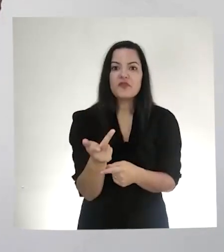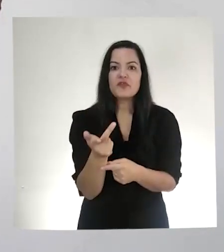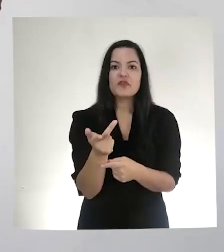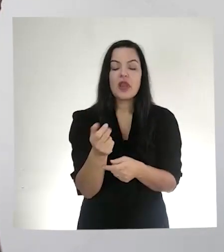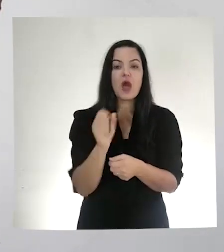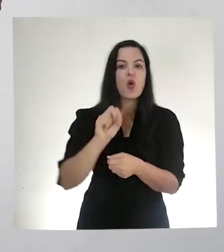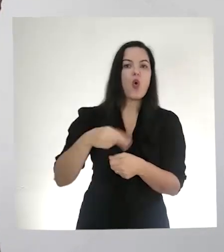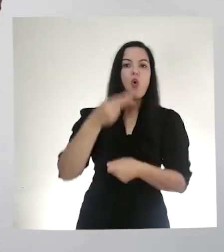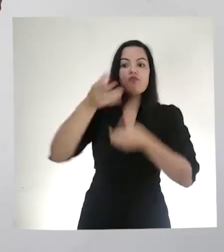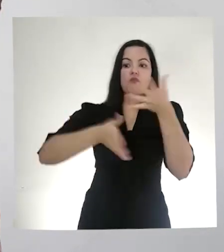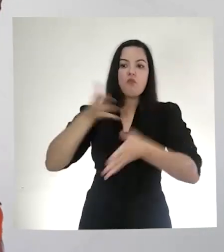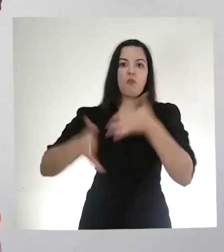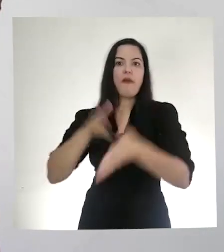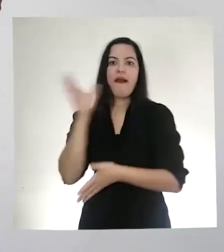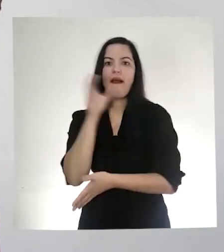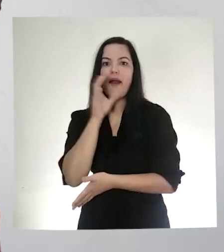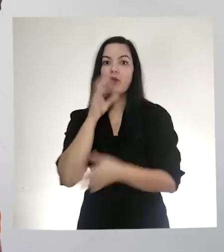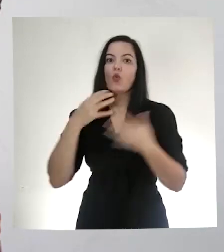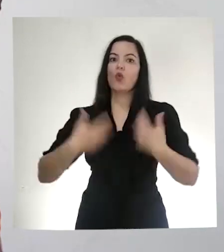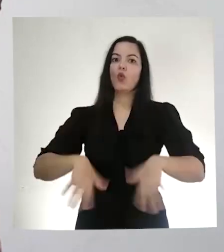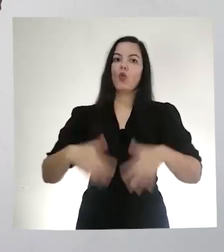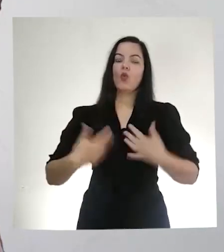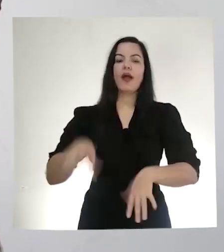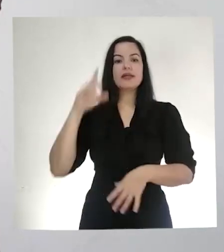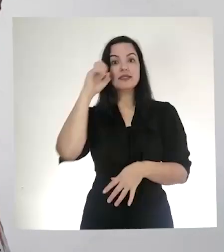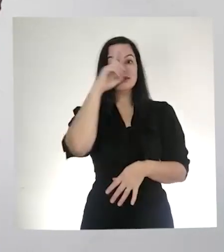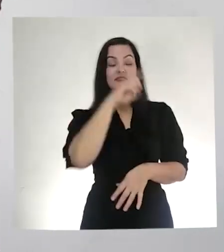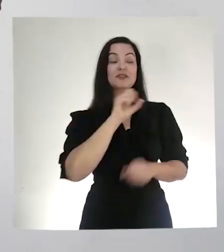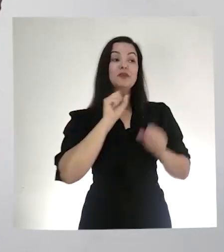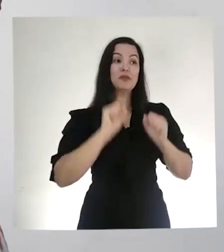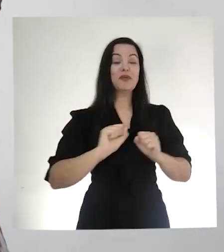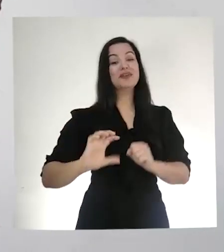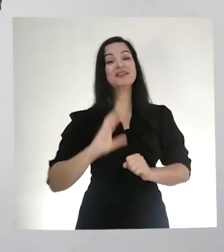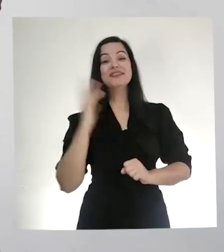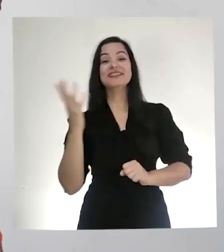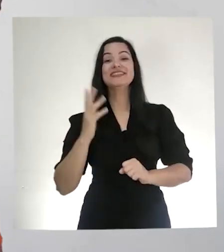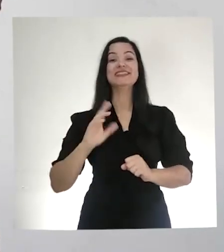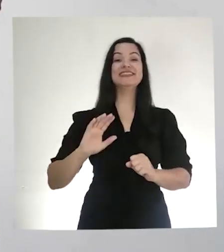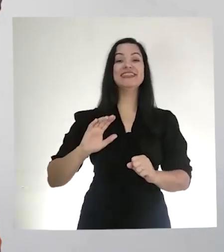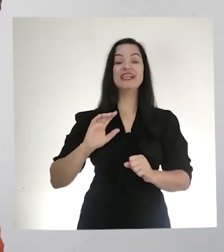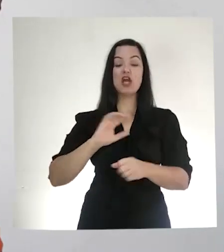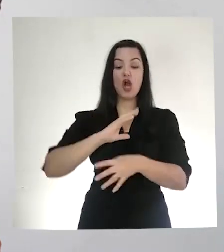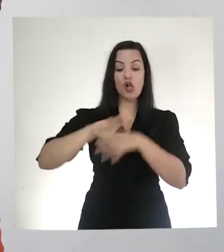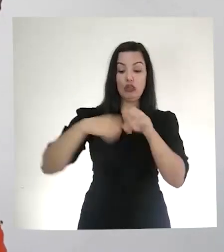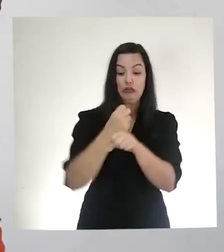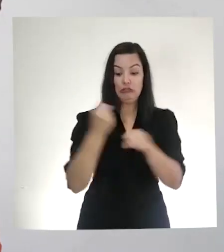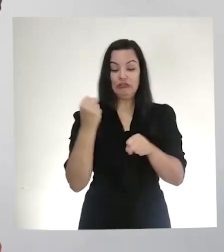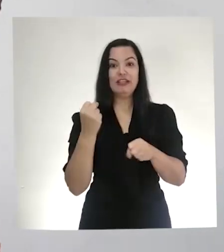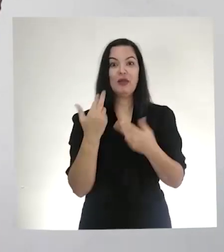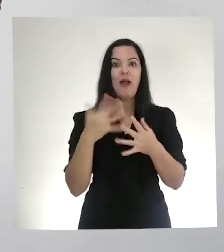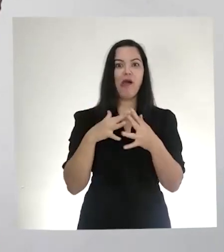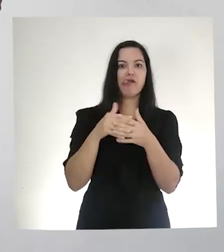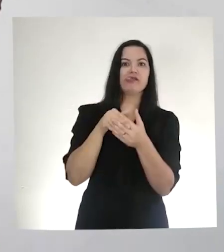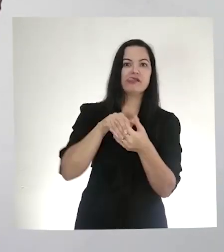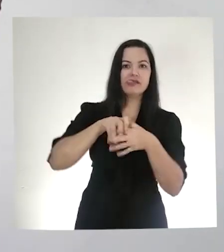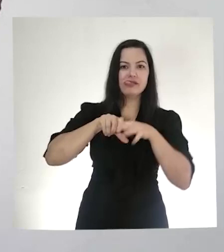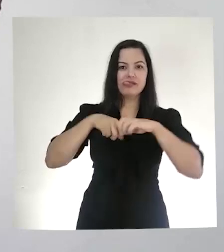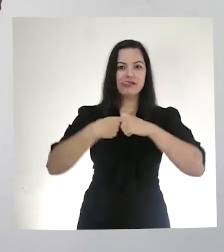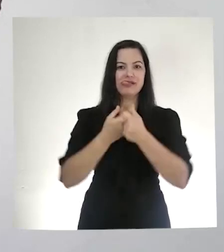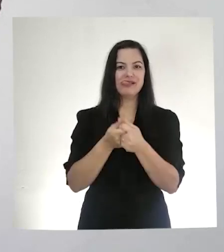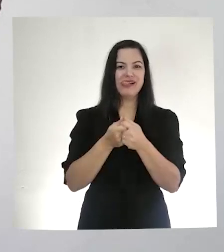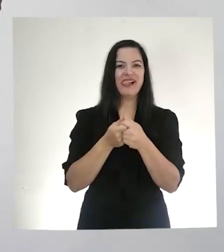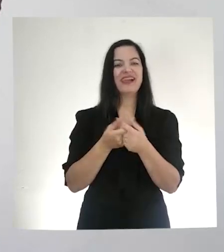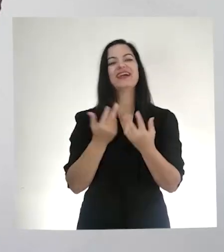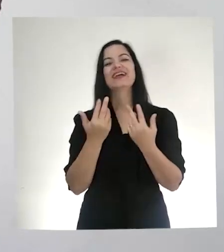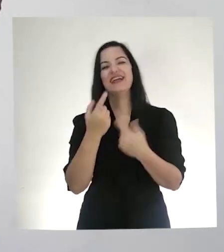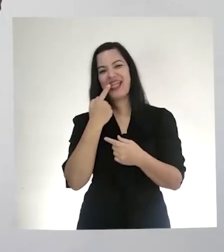em diferentes ritmos, poderia até mesmo dar um nó aí na língua de quem estivesse falando. Por